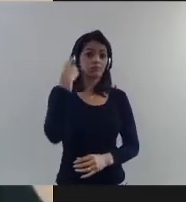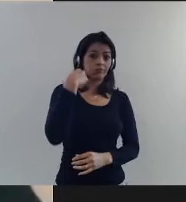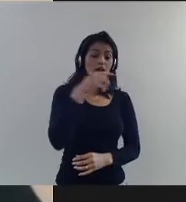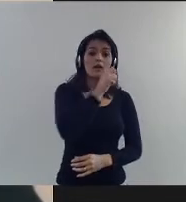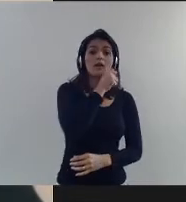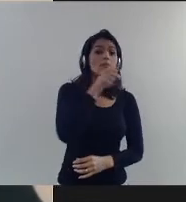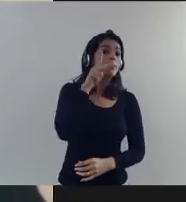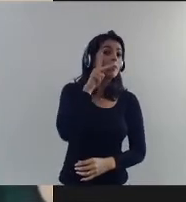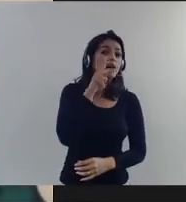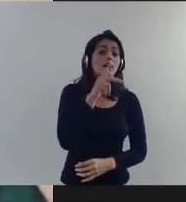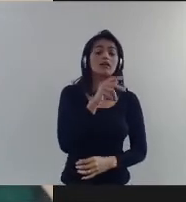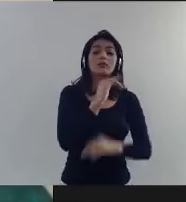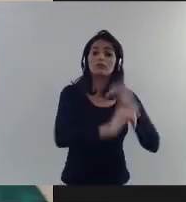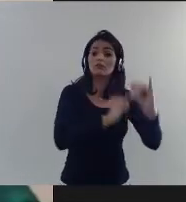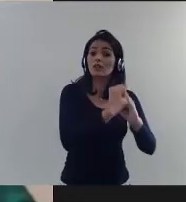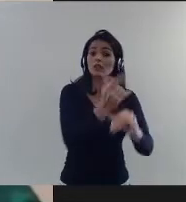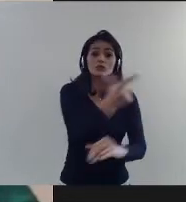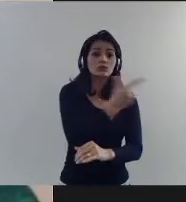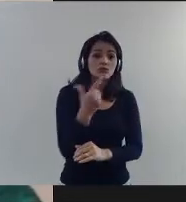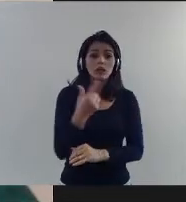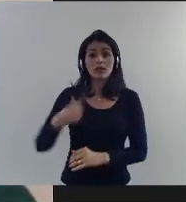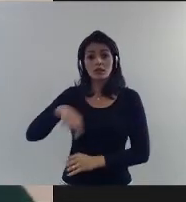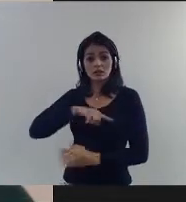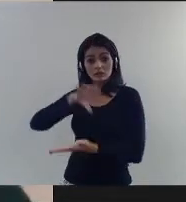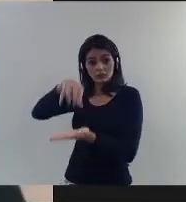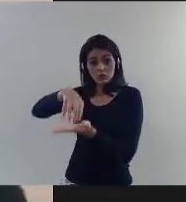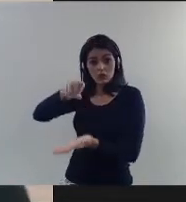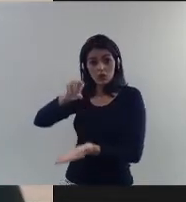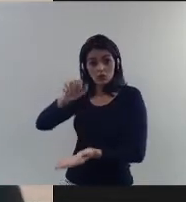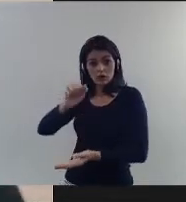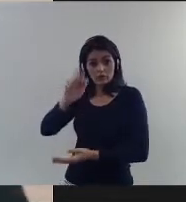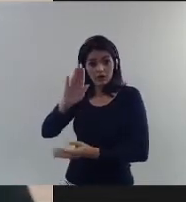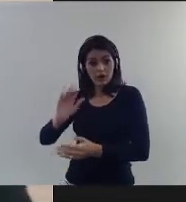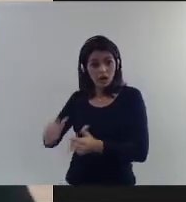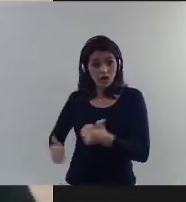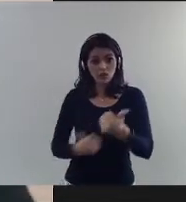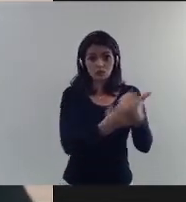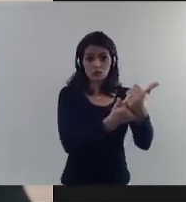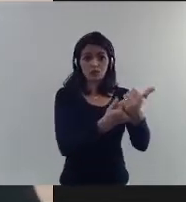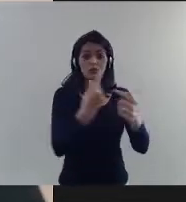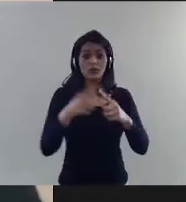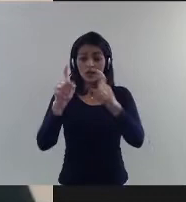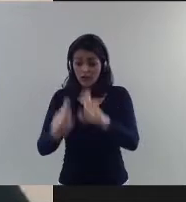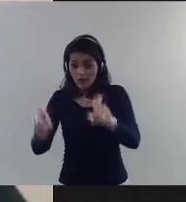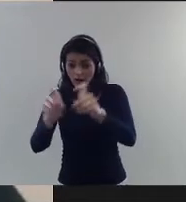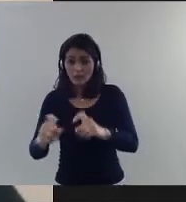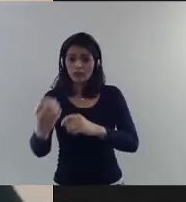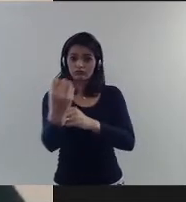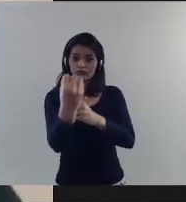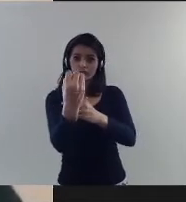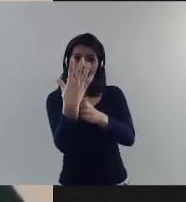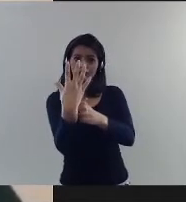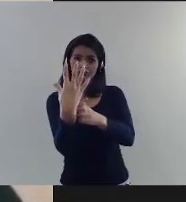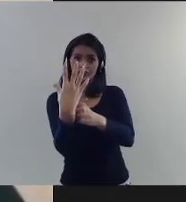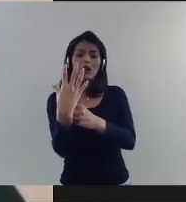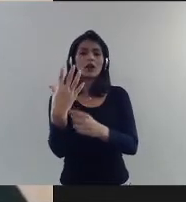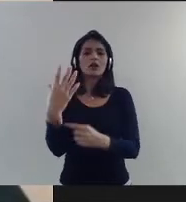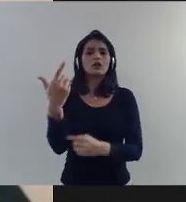que quem está dando o suporte é a nossa instituição, porque não tem computador em casa com câmera para fazer uma